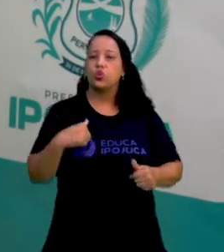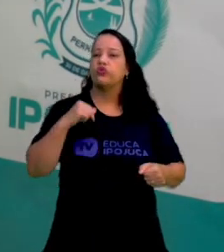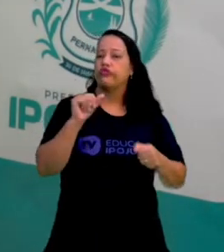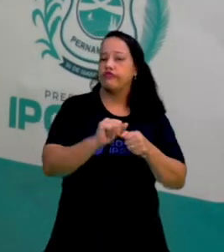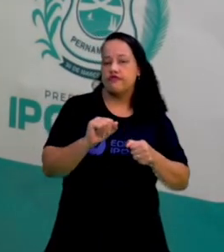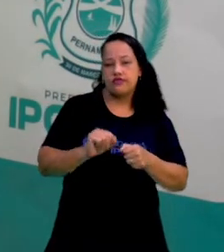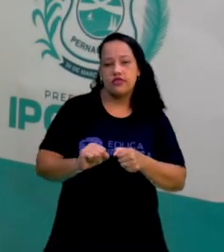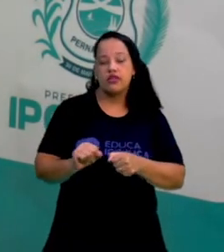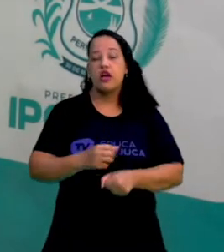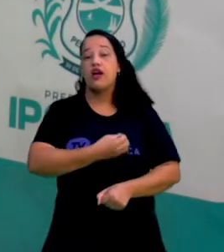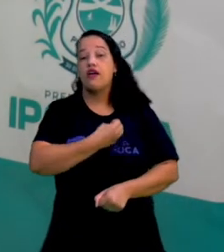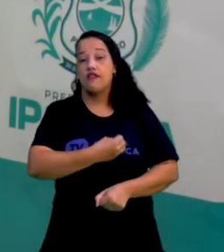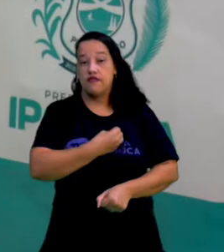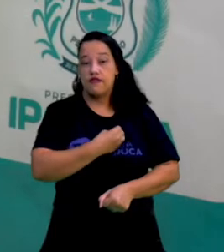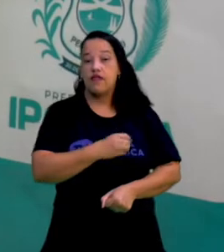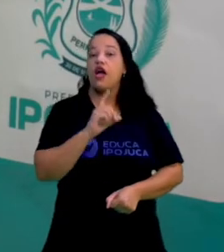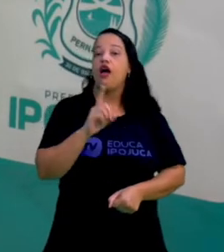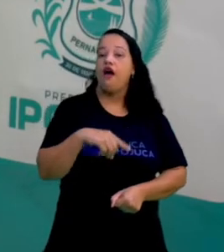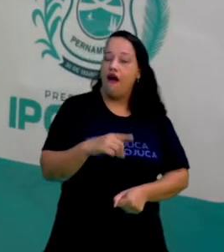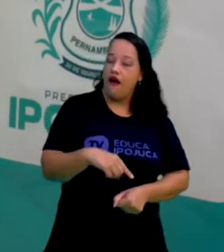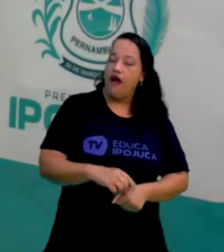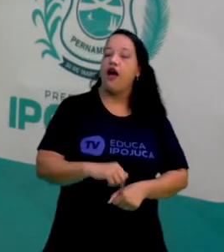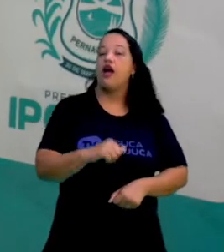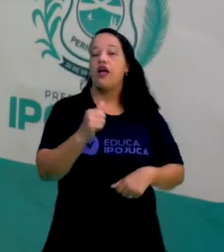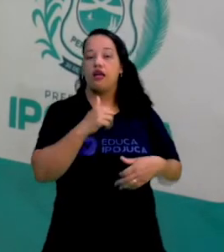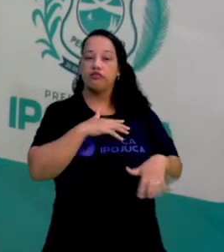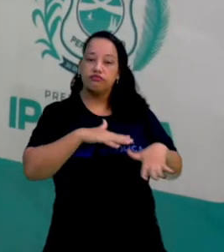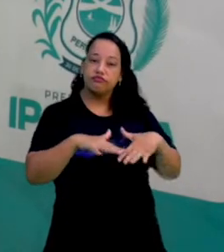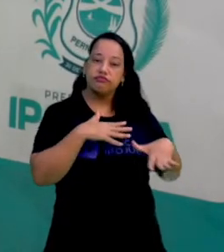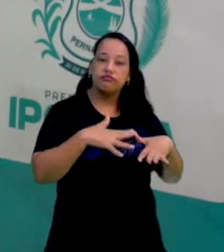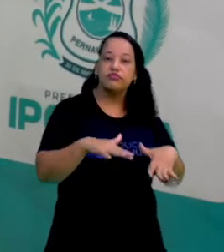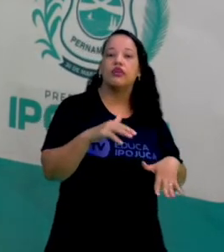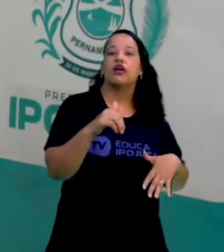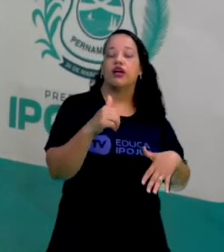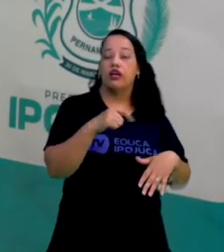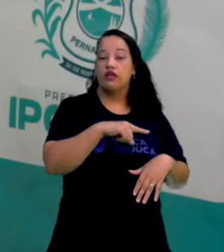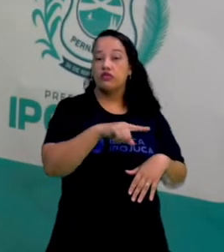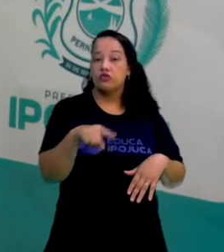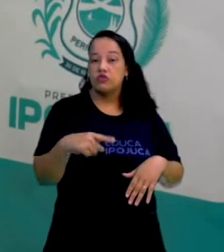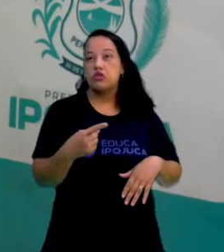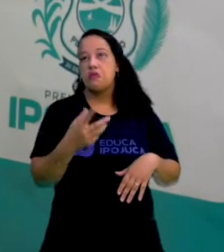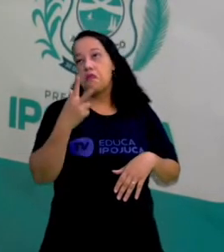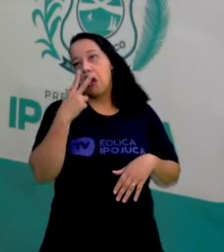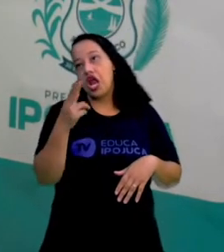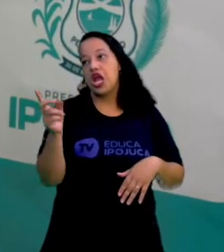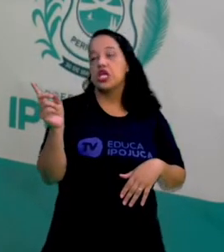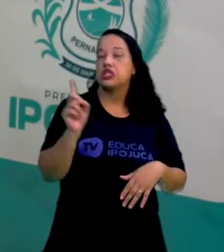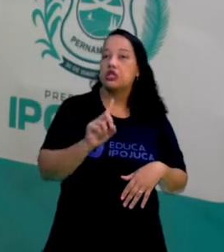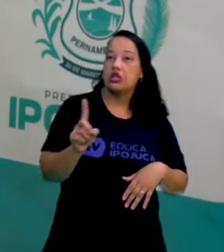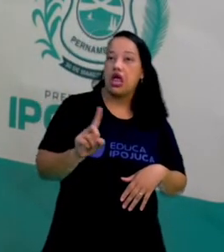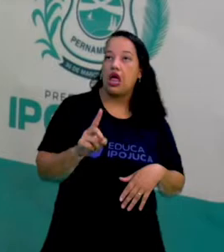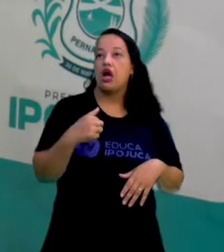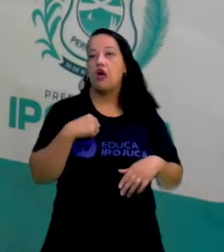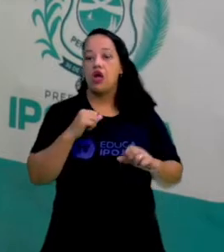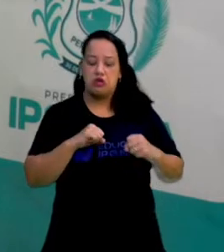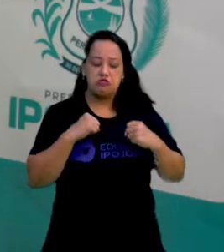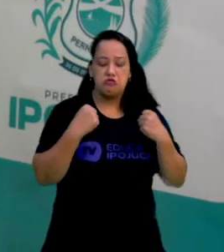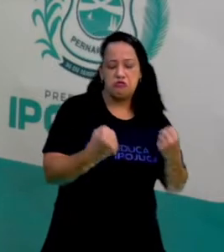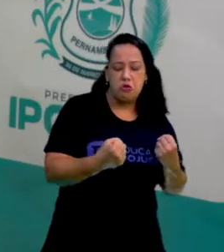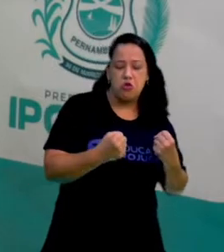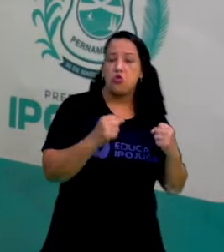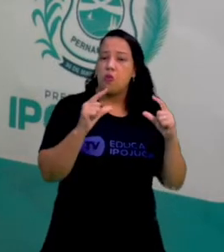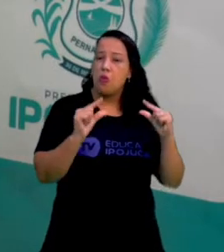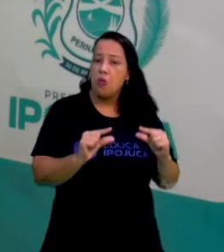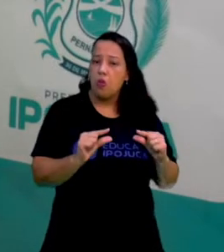fazer no seu dia a dia são atividades físicas. Por mais que pareça que você não está ali se esforçando